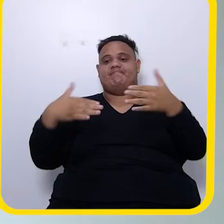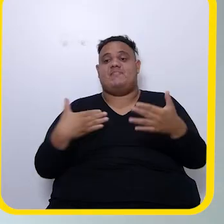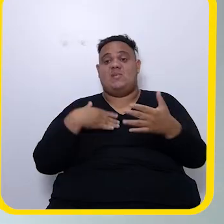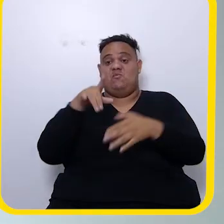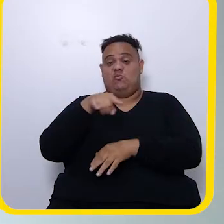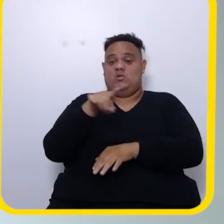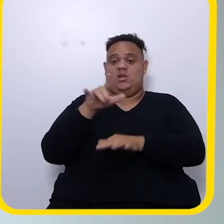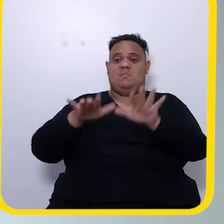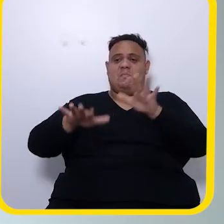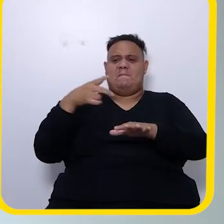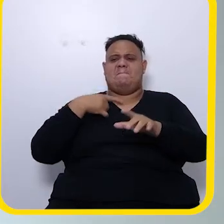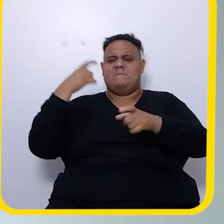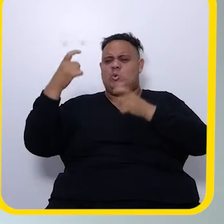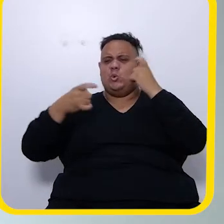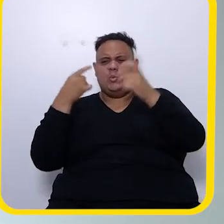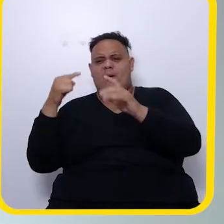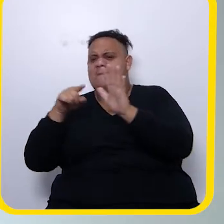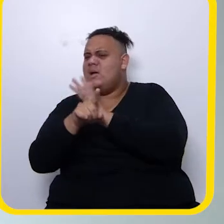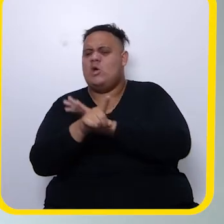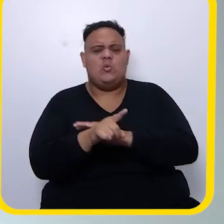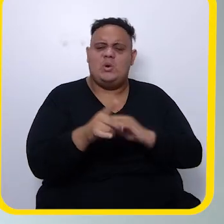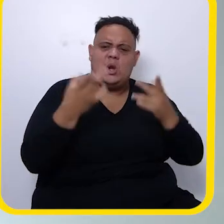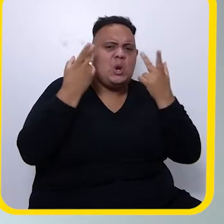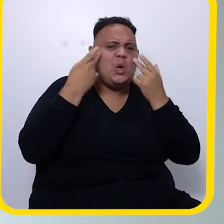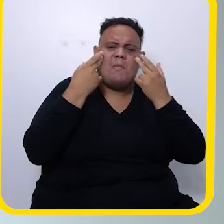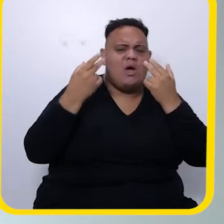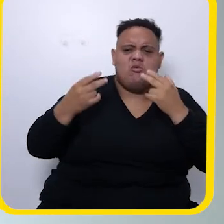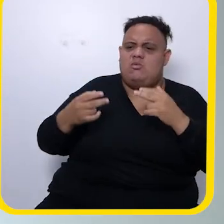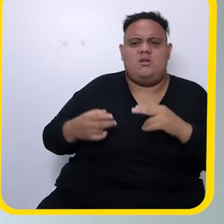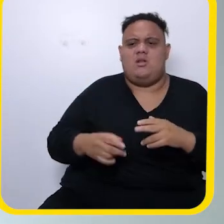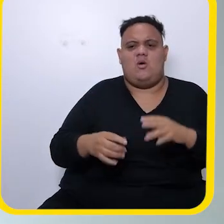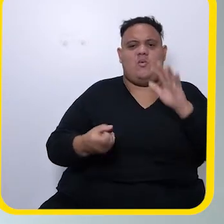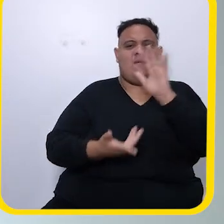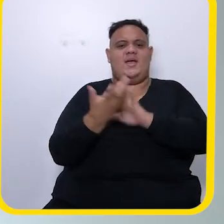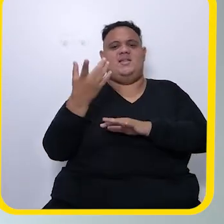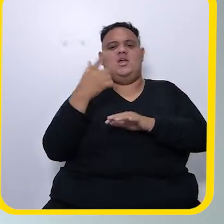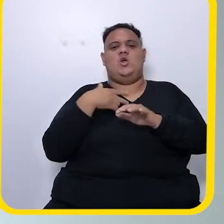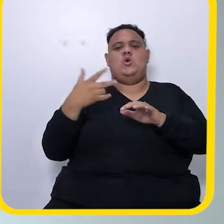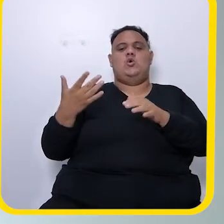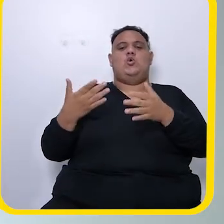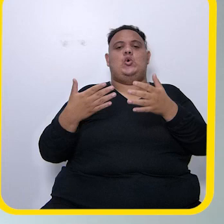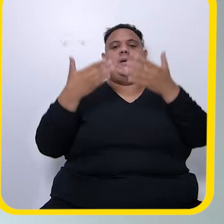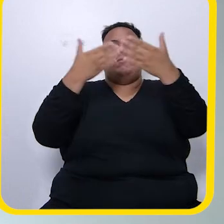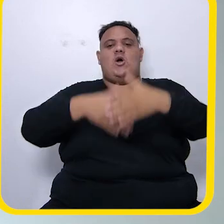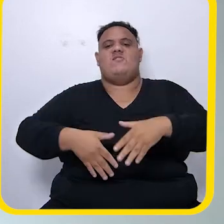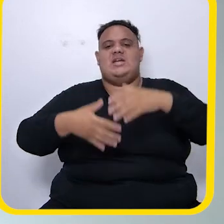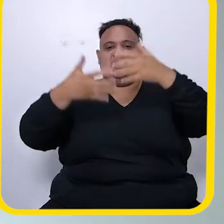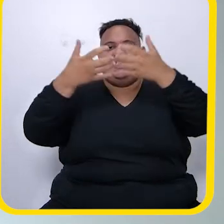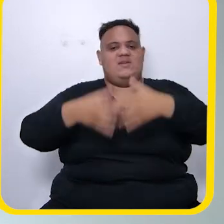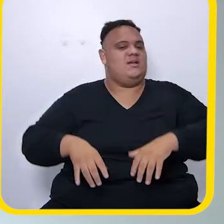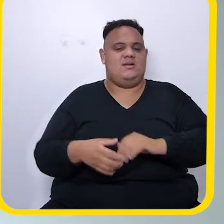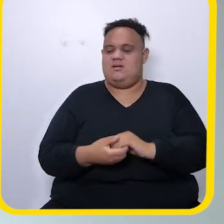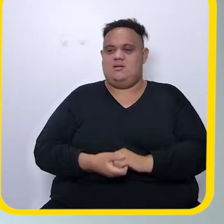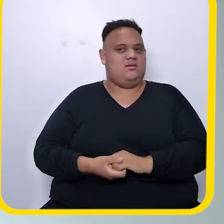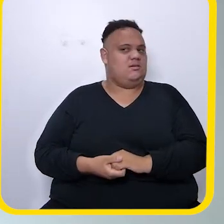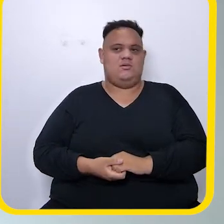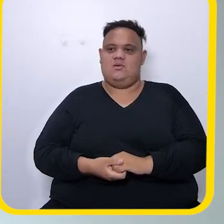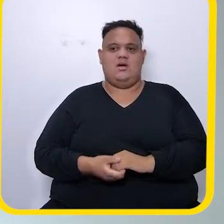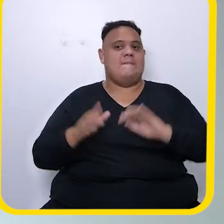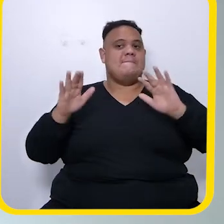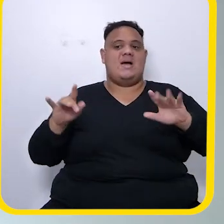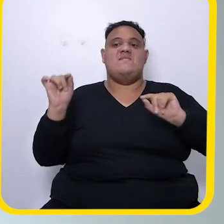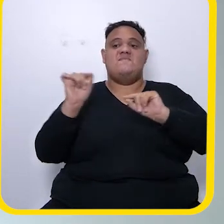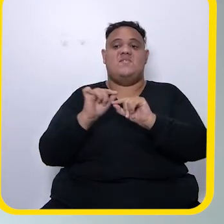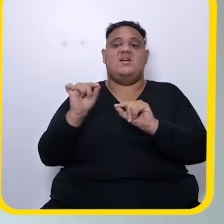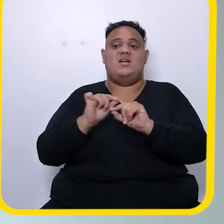também não precisa se preocupar, porque não é uma questão muito comum de estar aparecendo nos exames de seleção, mas a gente fez